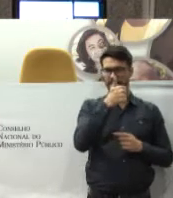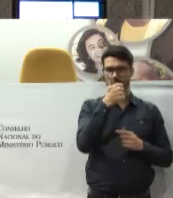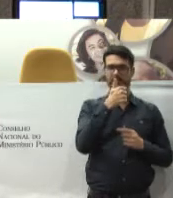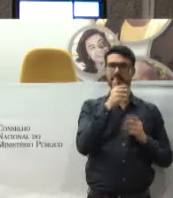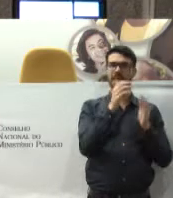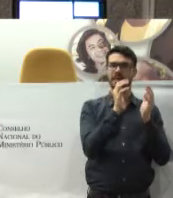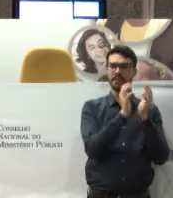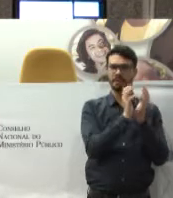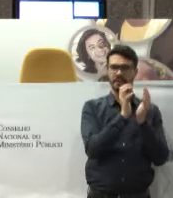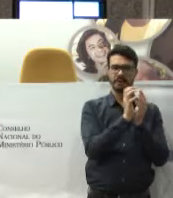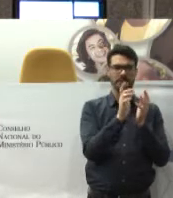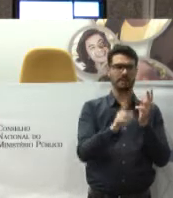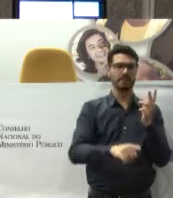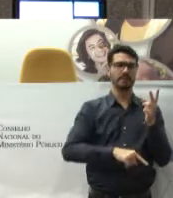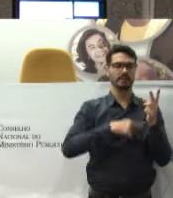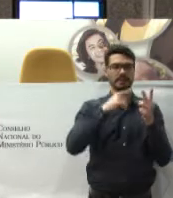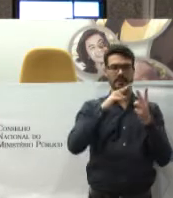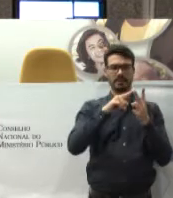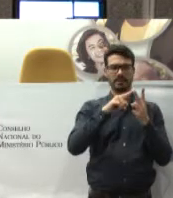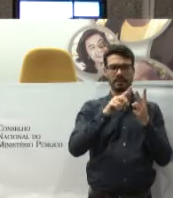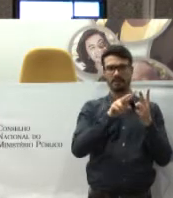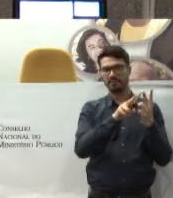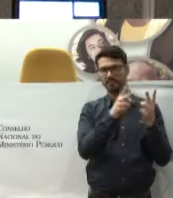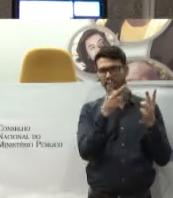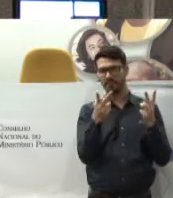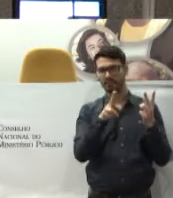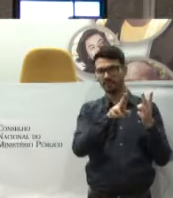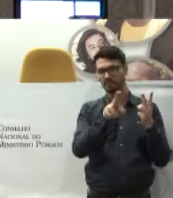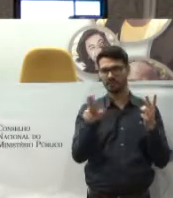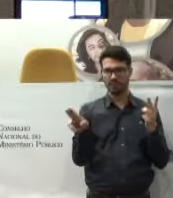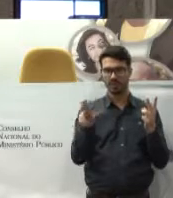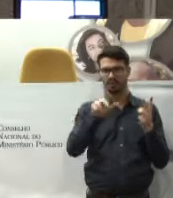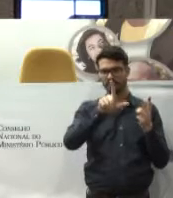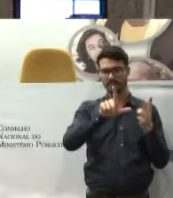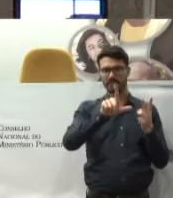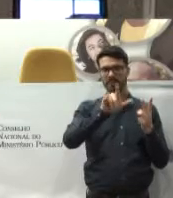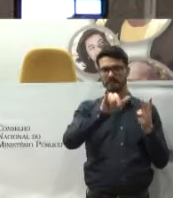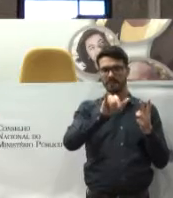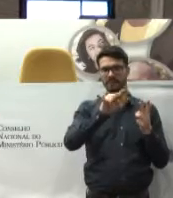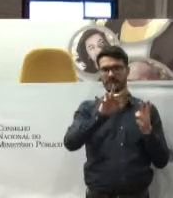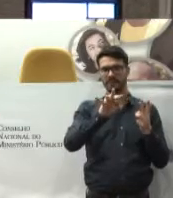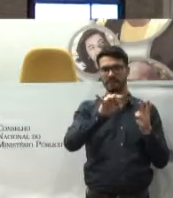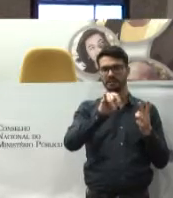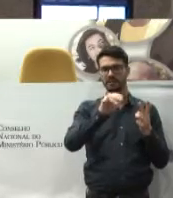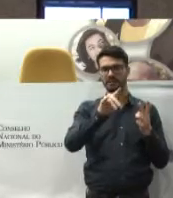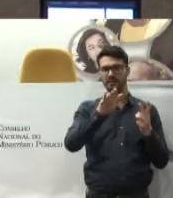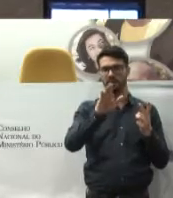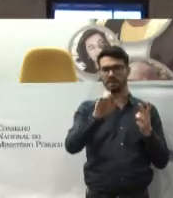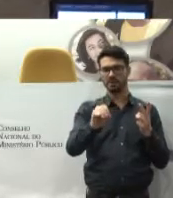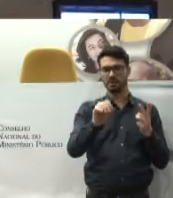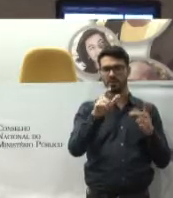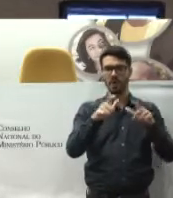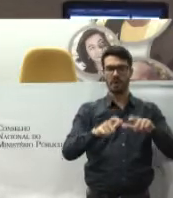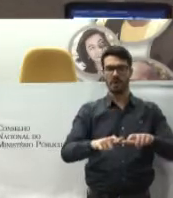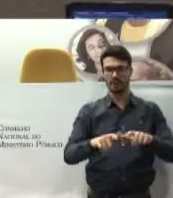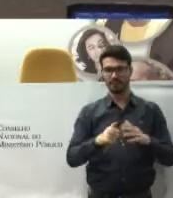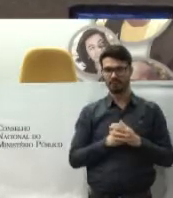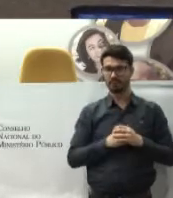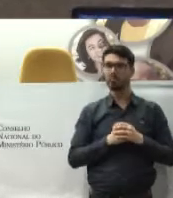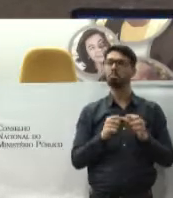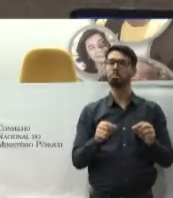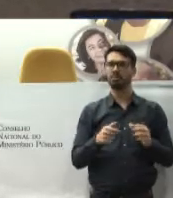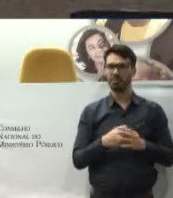A segunda categoria é o oposto disso. Eu chamo de litígios locais. São os litígios que afetam